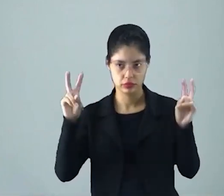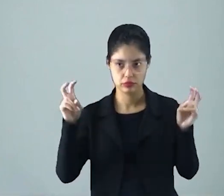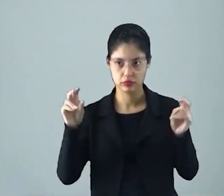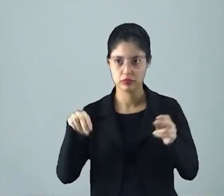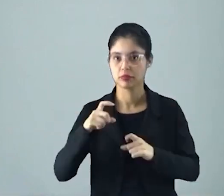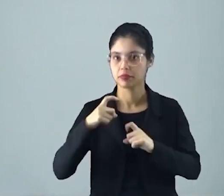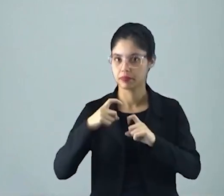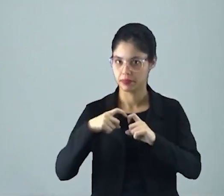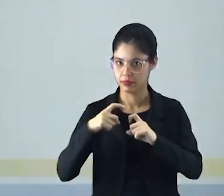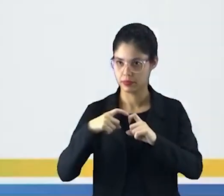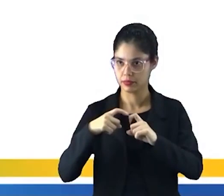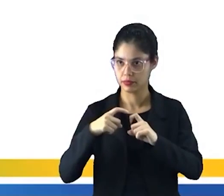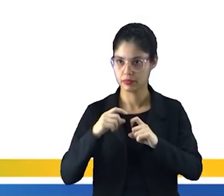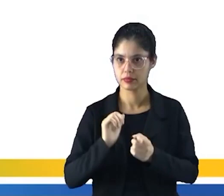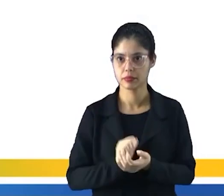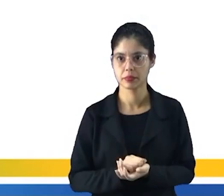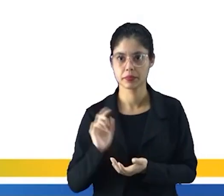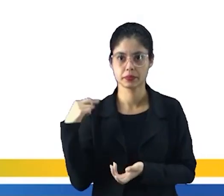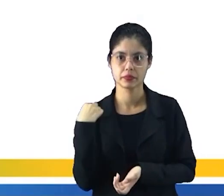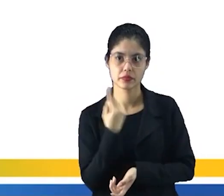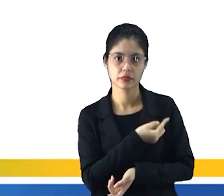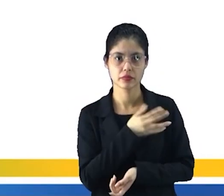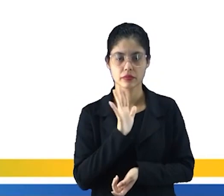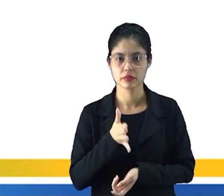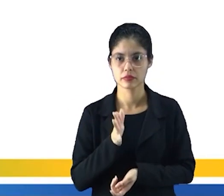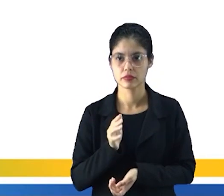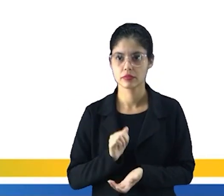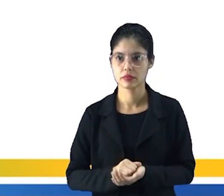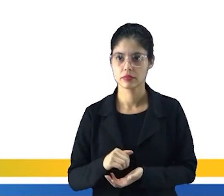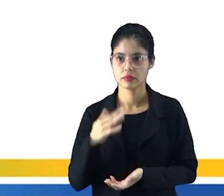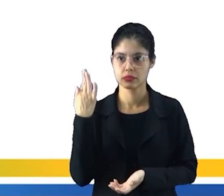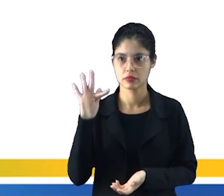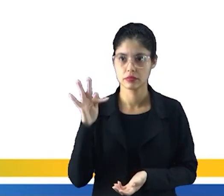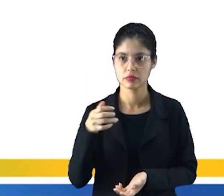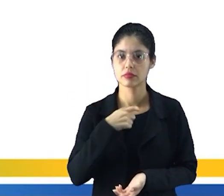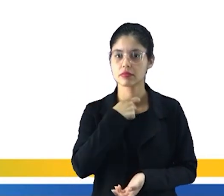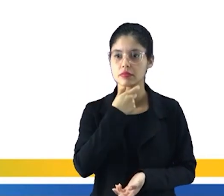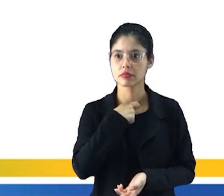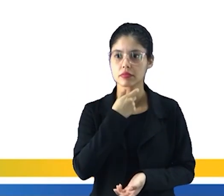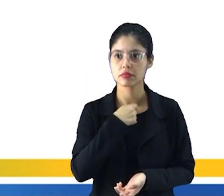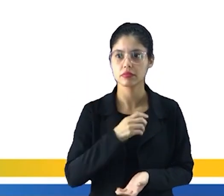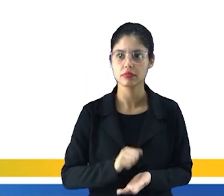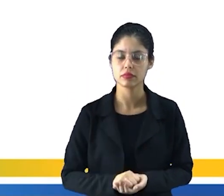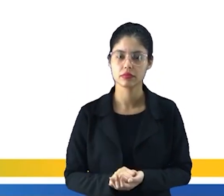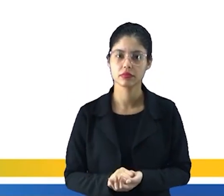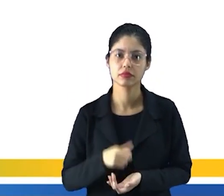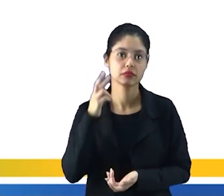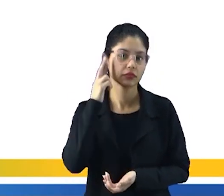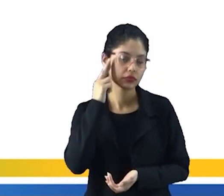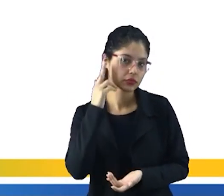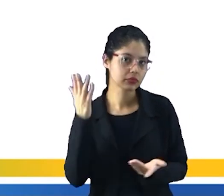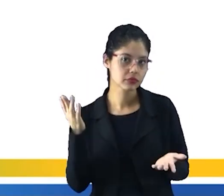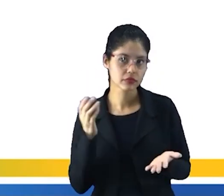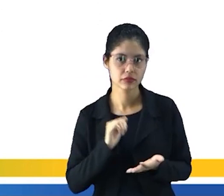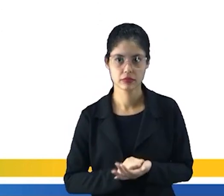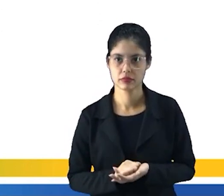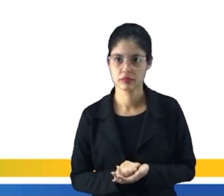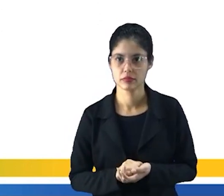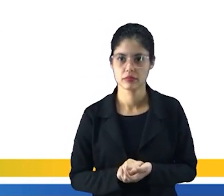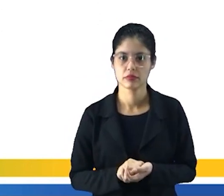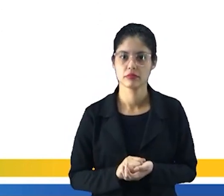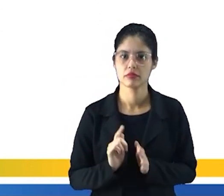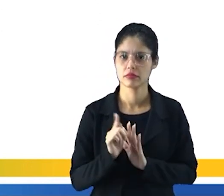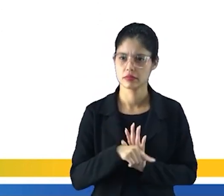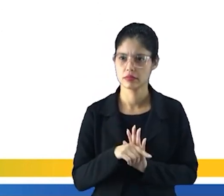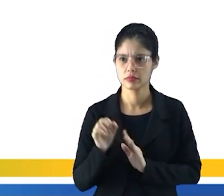por médicos. Já a gente utiliza o quê? Dor de garganta, que é mais comum para a gente, é um termo mais